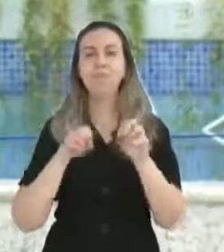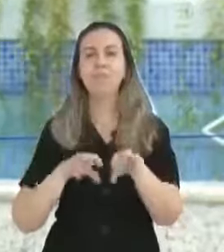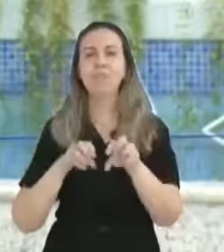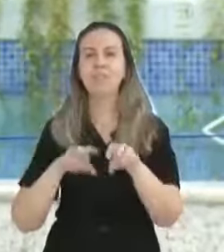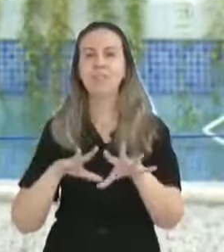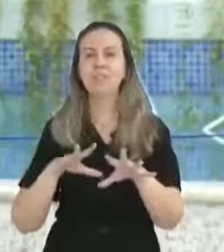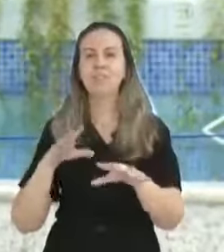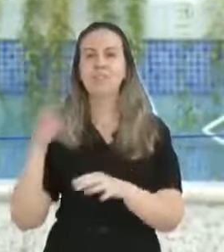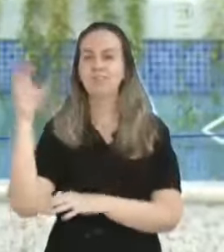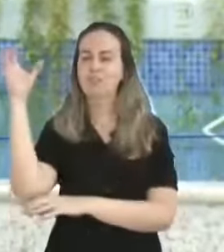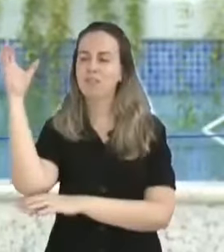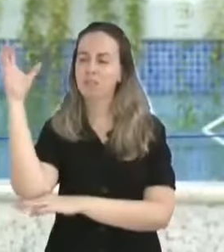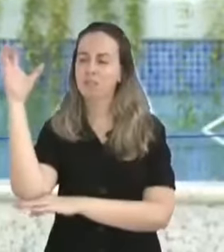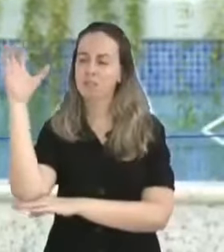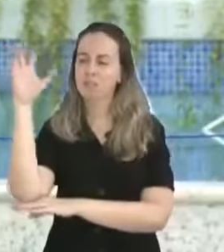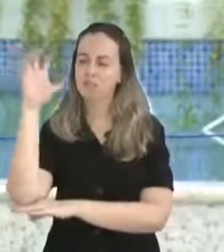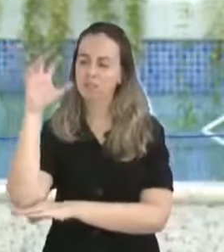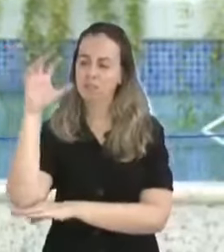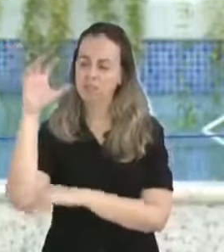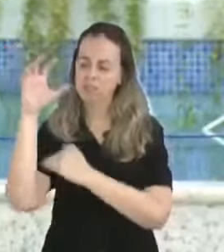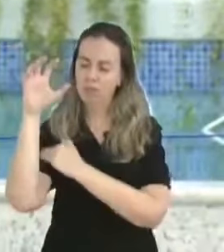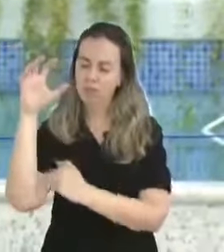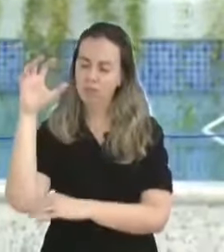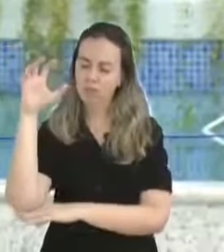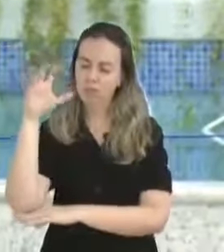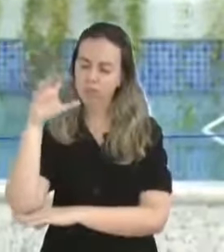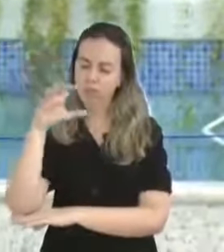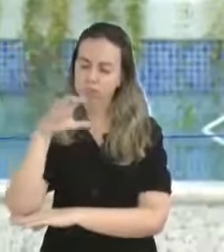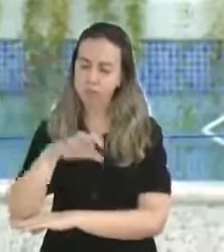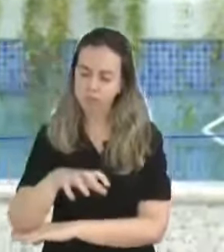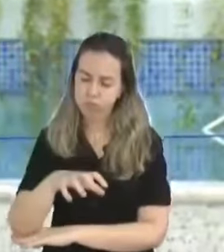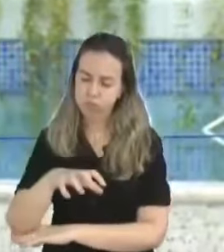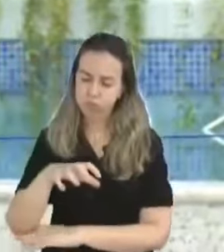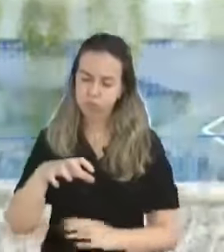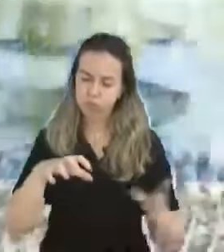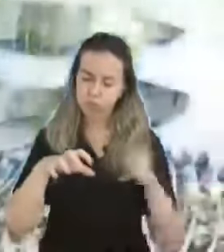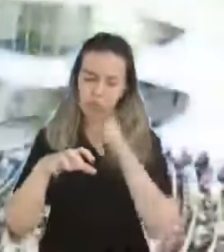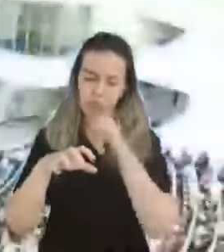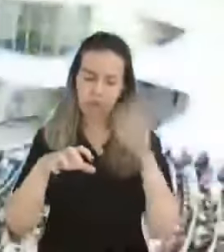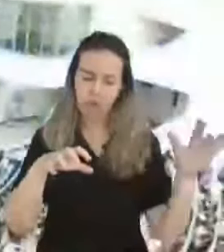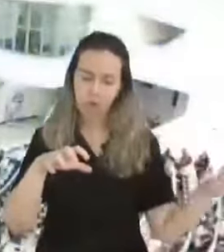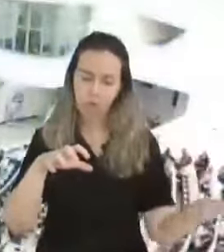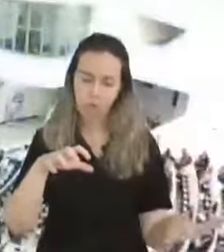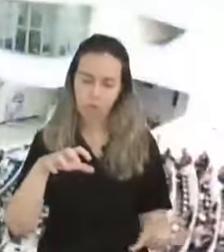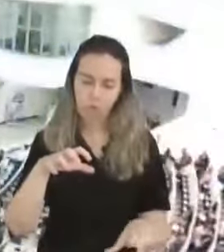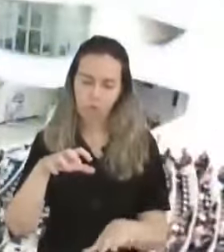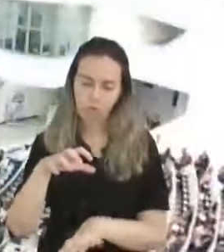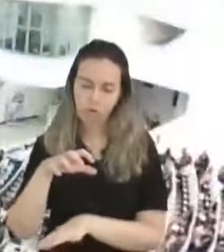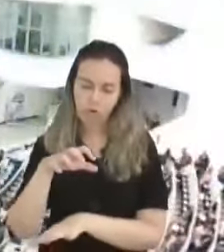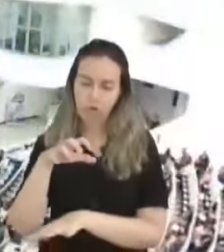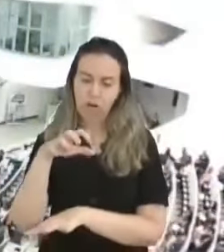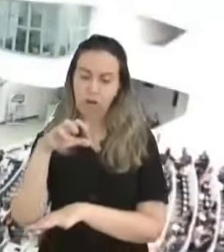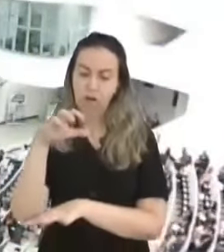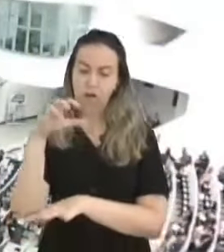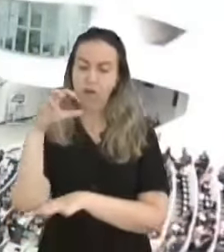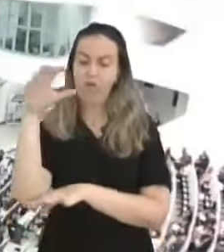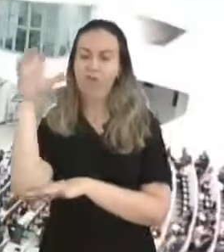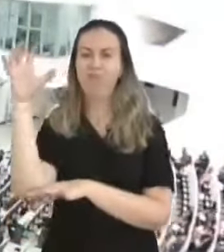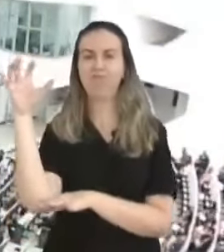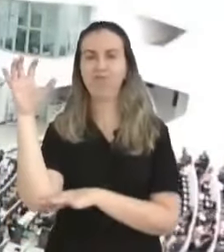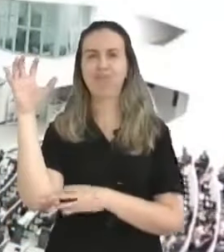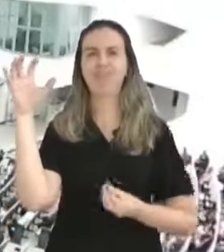cortada, renovará, ao cheiro das águas, renovará. Mesmo que você esteja